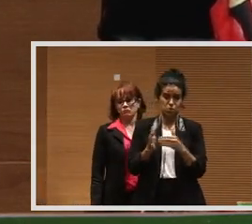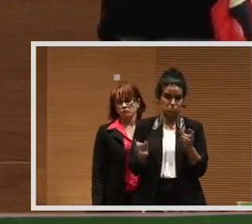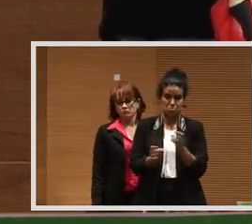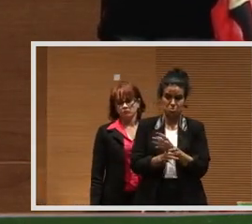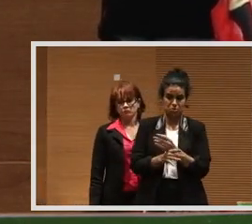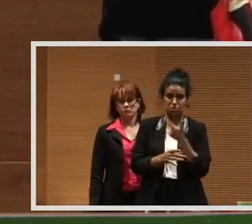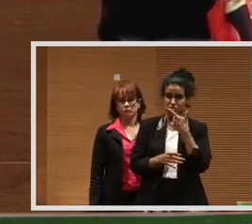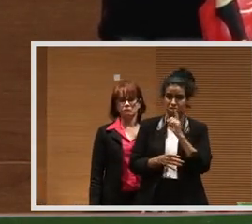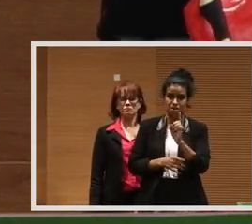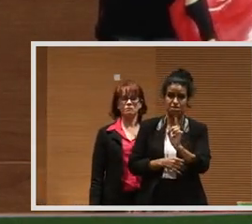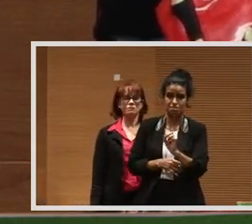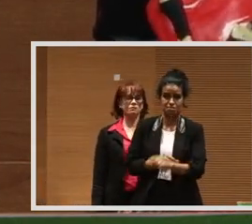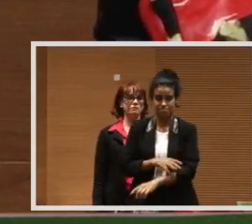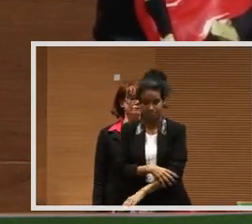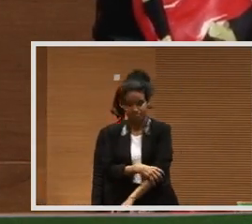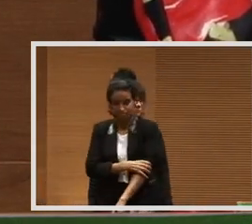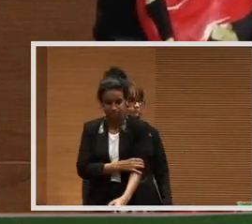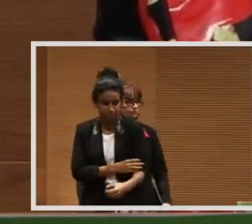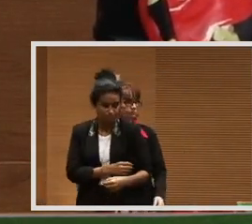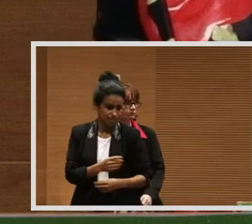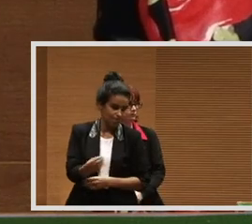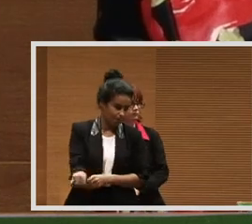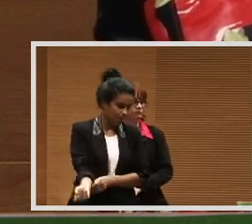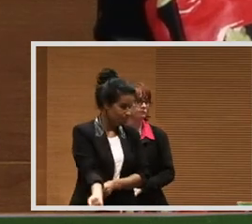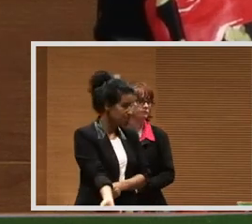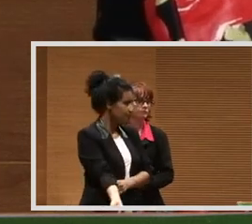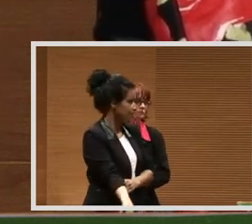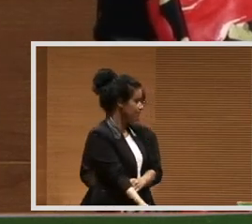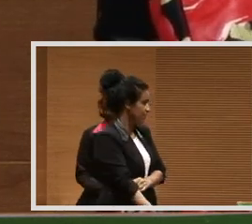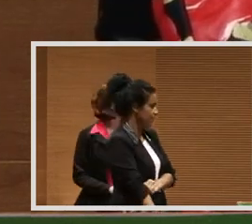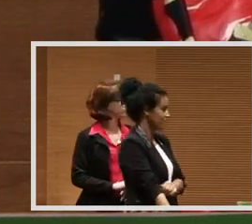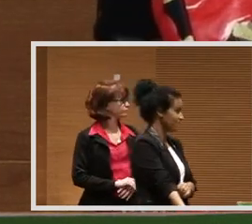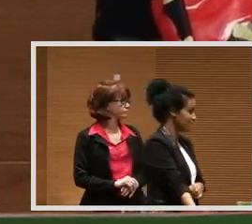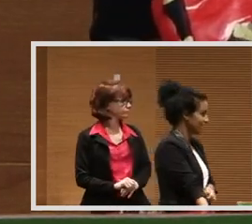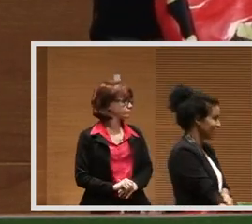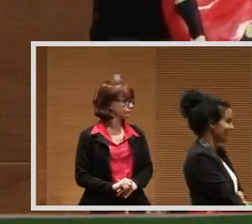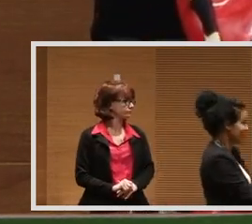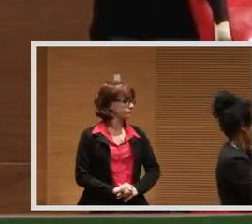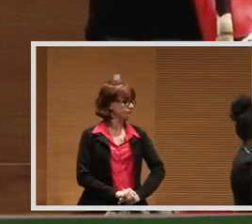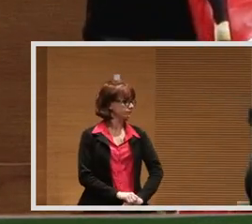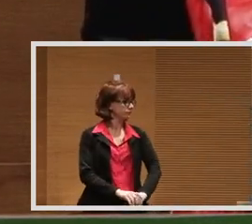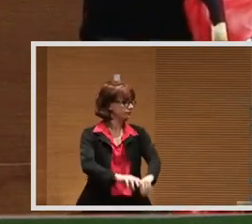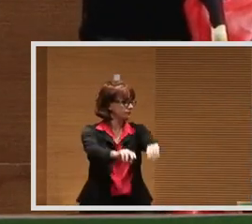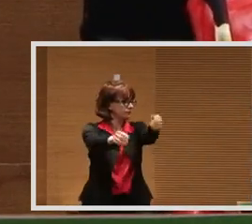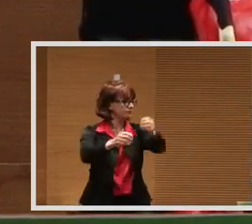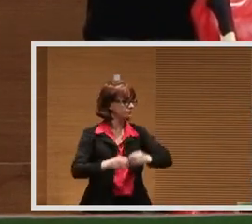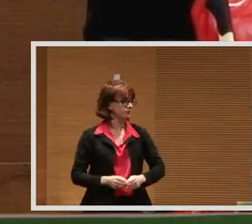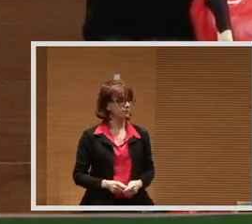tem uma possibilidade maior. É a máfia branca. Né?